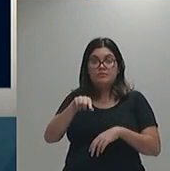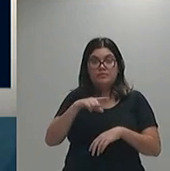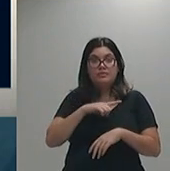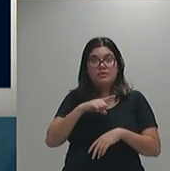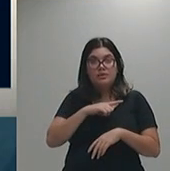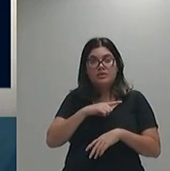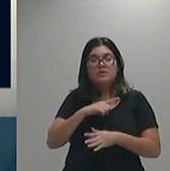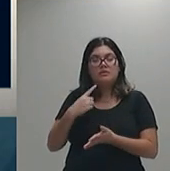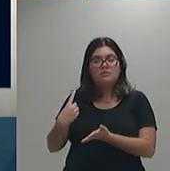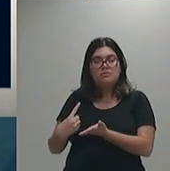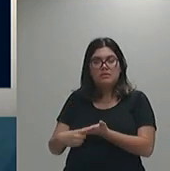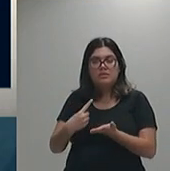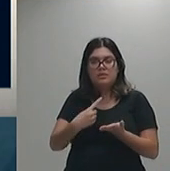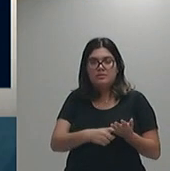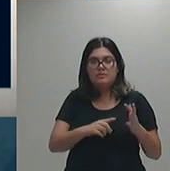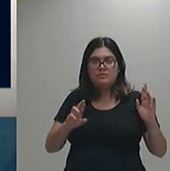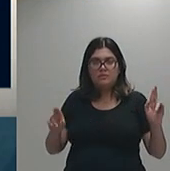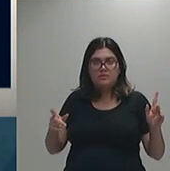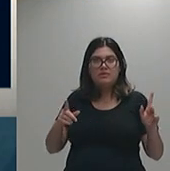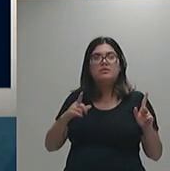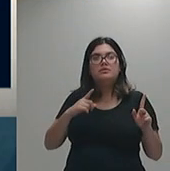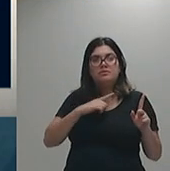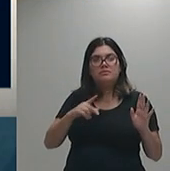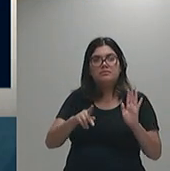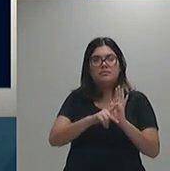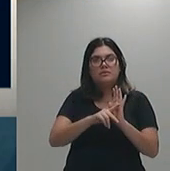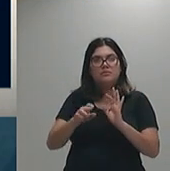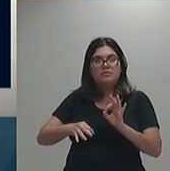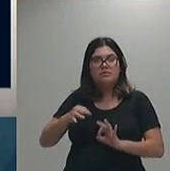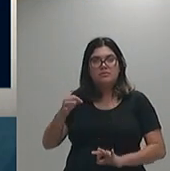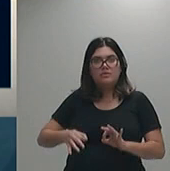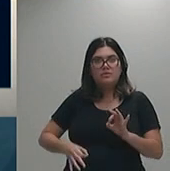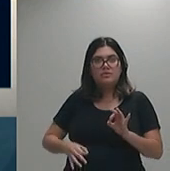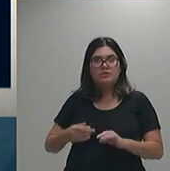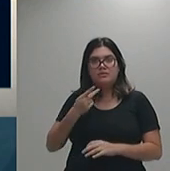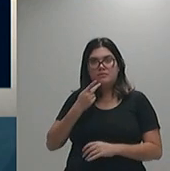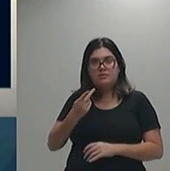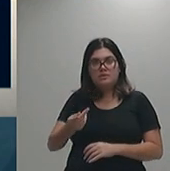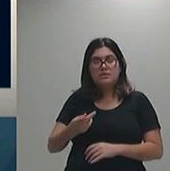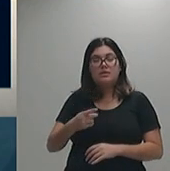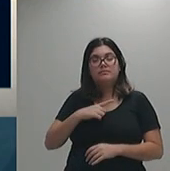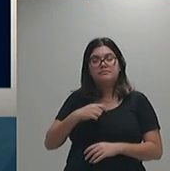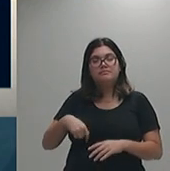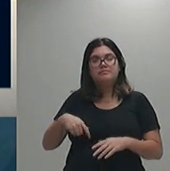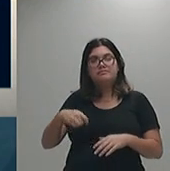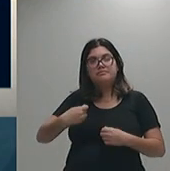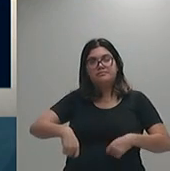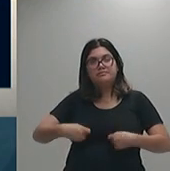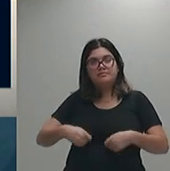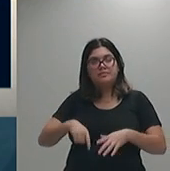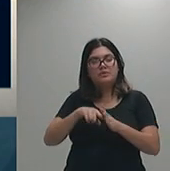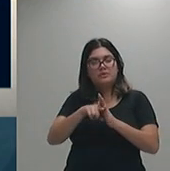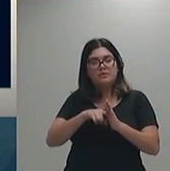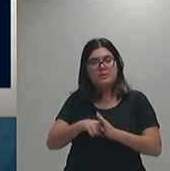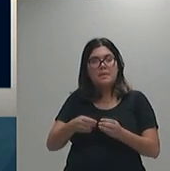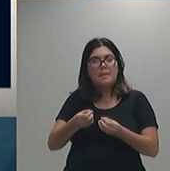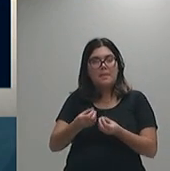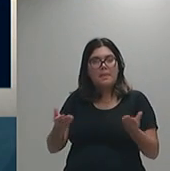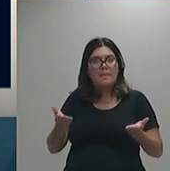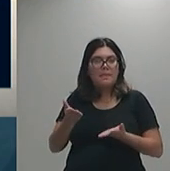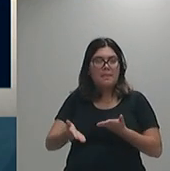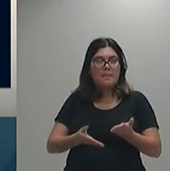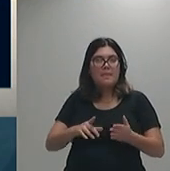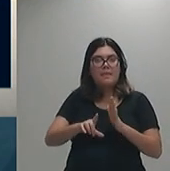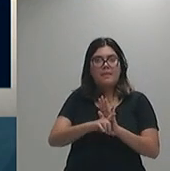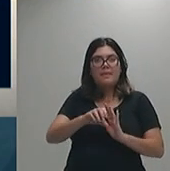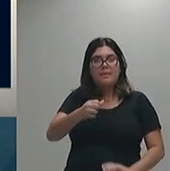contrárias entre si expedidas pelos tribunais citados passa necessariamente pelo detido exame do tratamento ofertado na lista em 1404